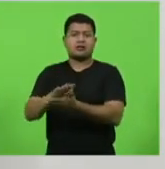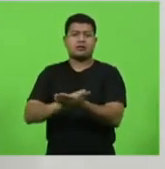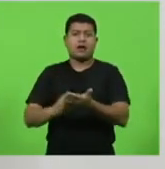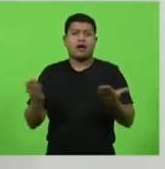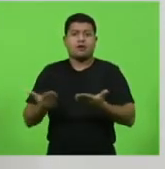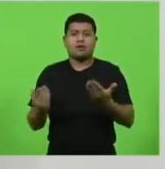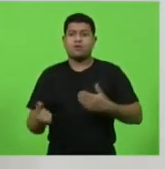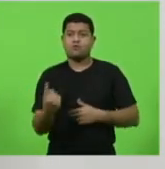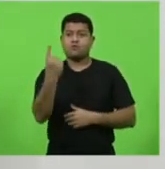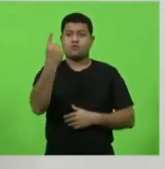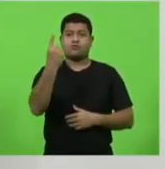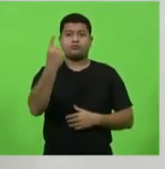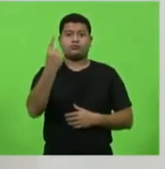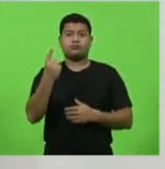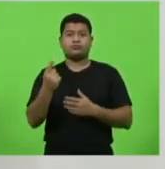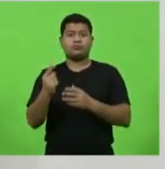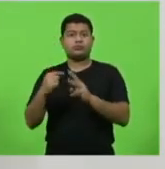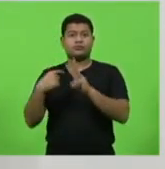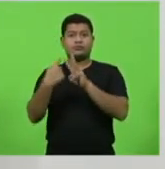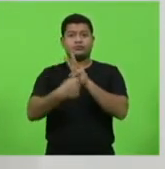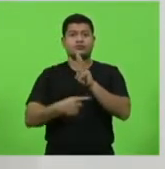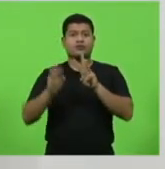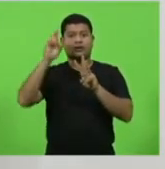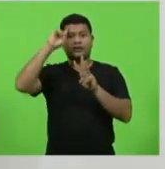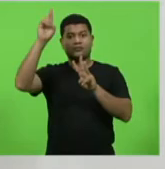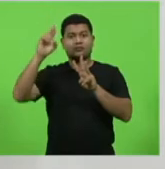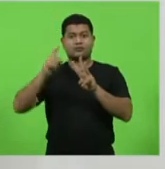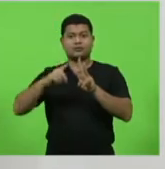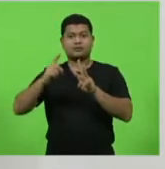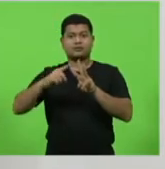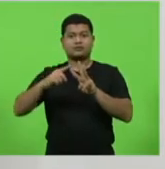com esse elenco de